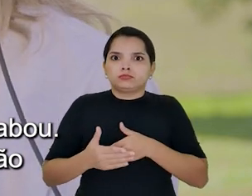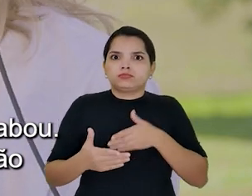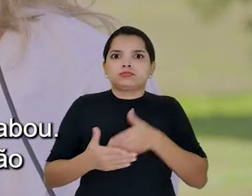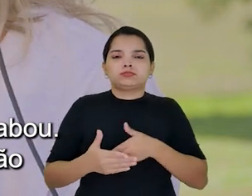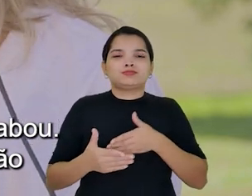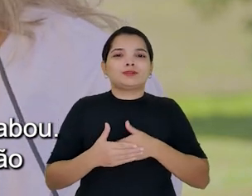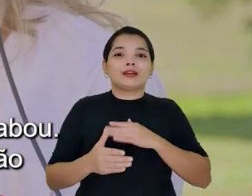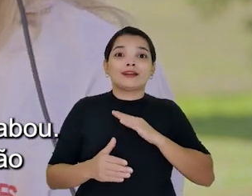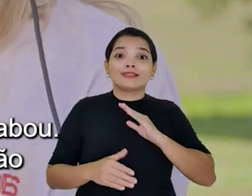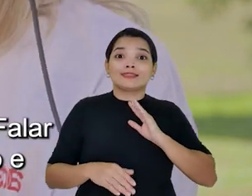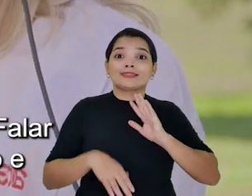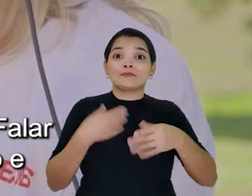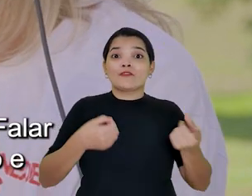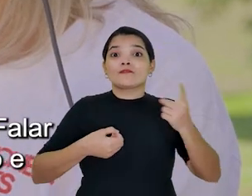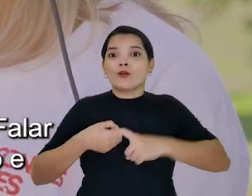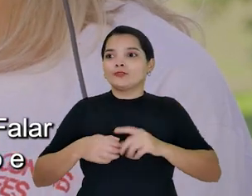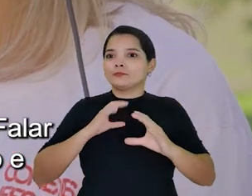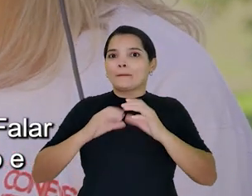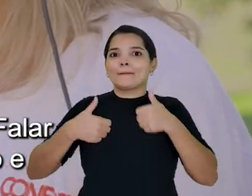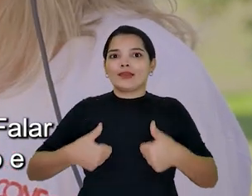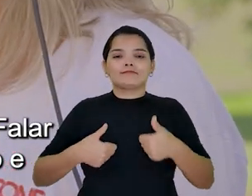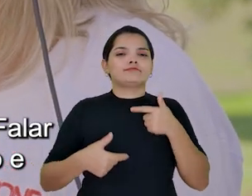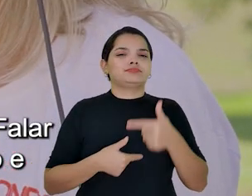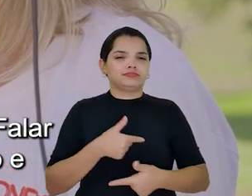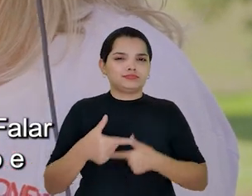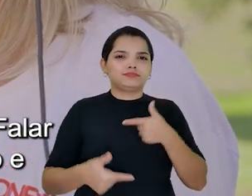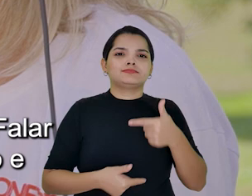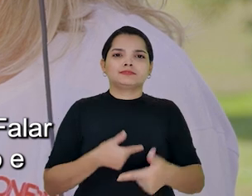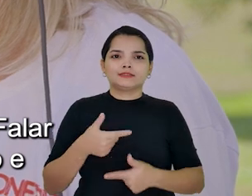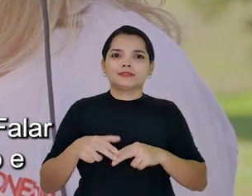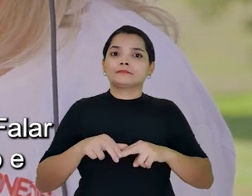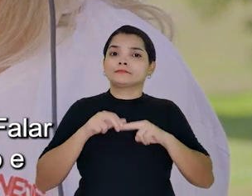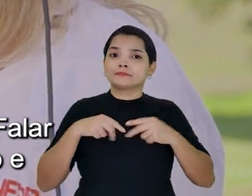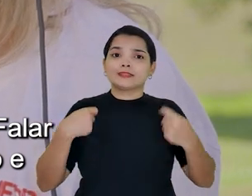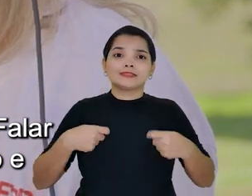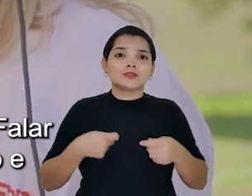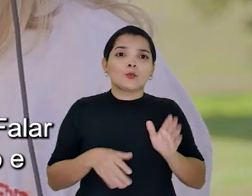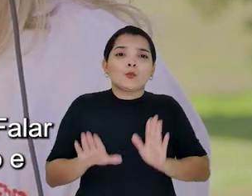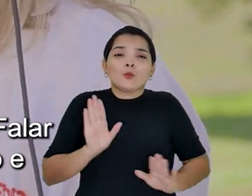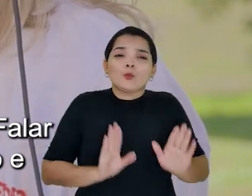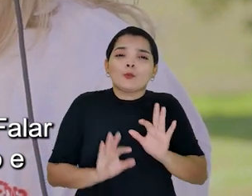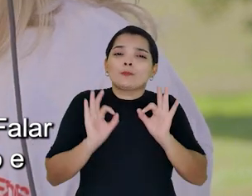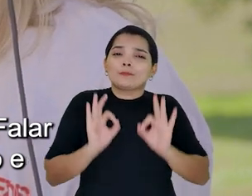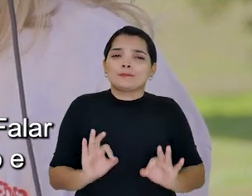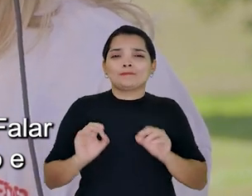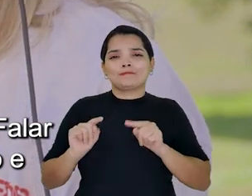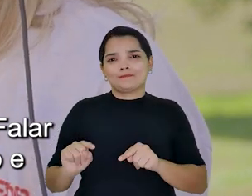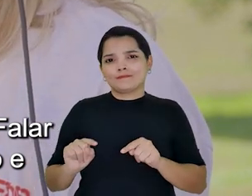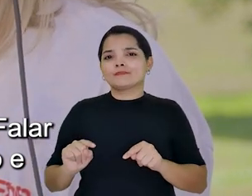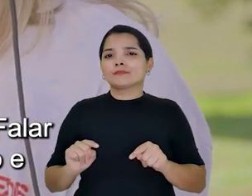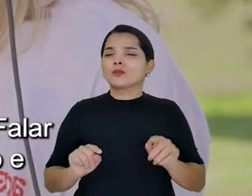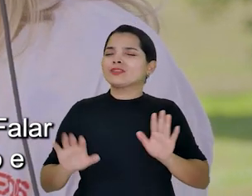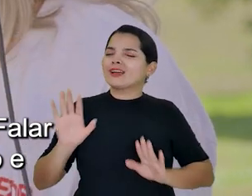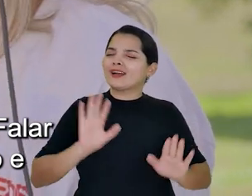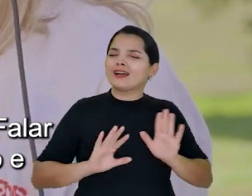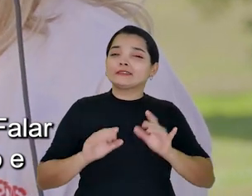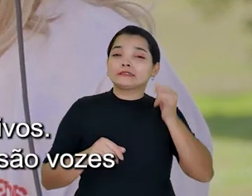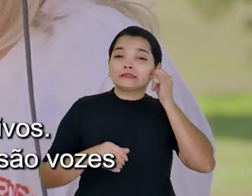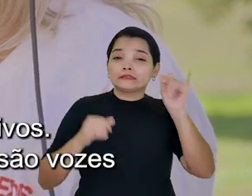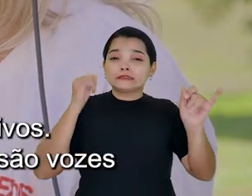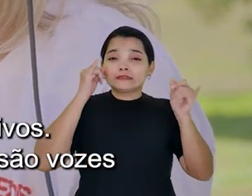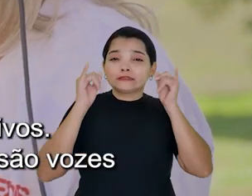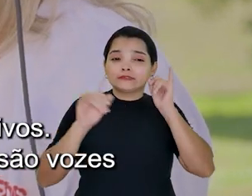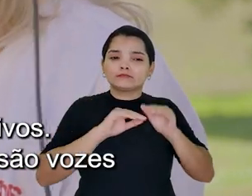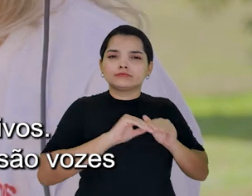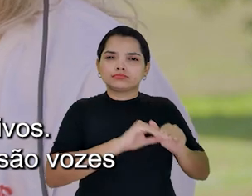um trabalho então o Marshall fala pra gente cuidar disso sabe falar de fatos cuidar pra gente não ficar inferindo